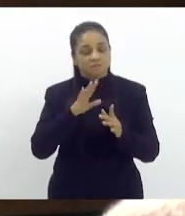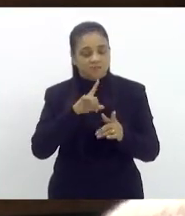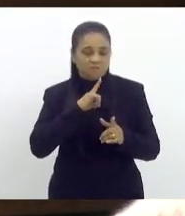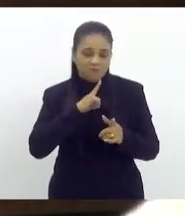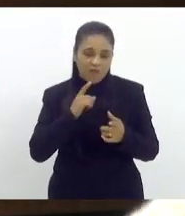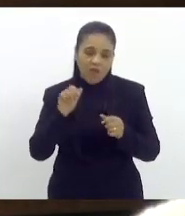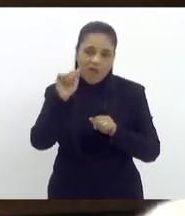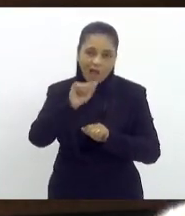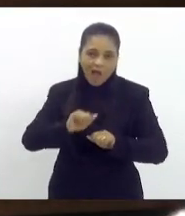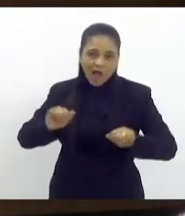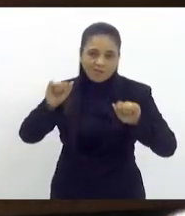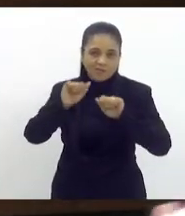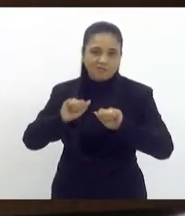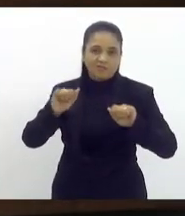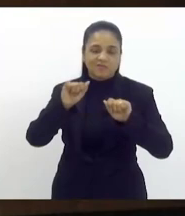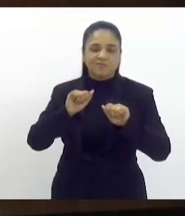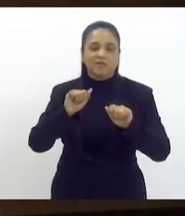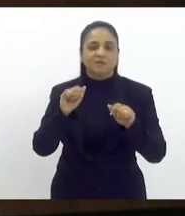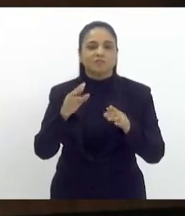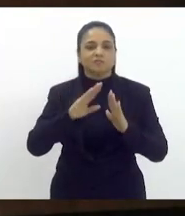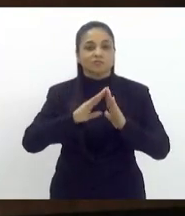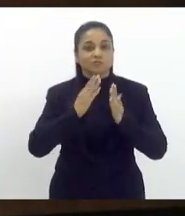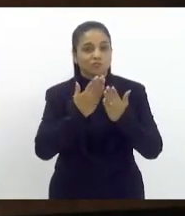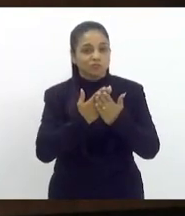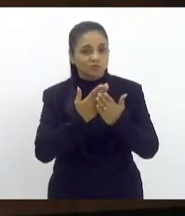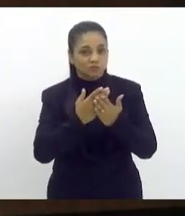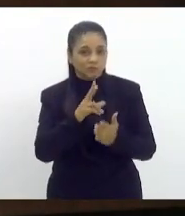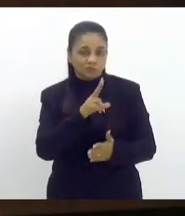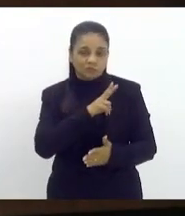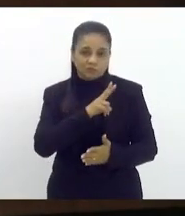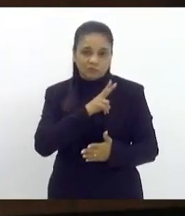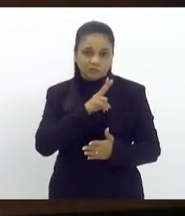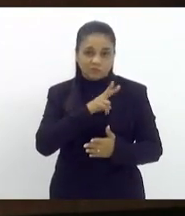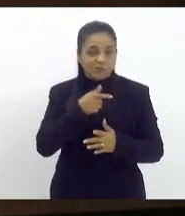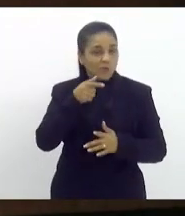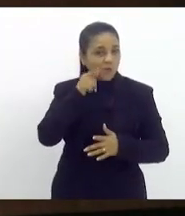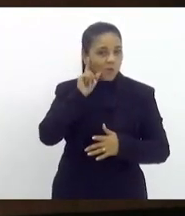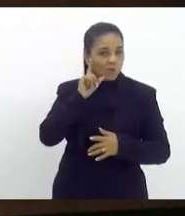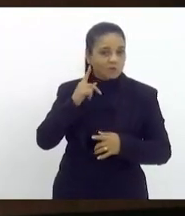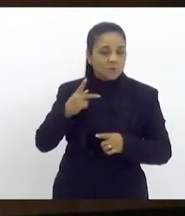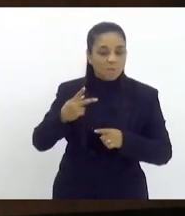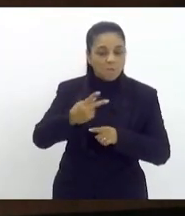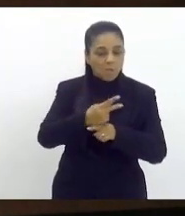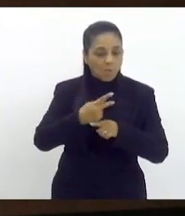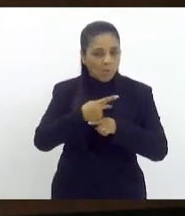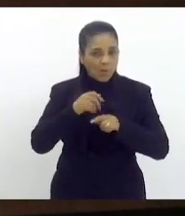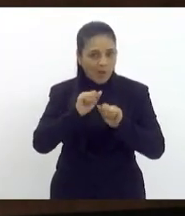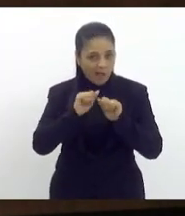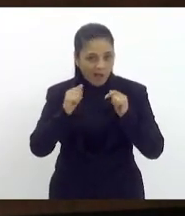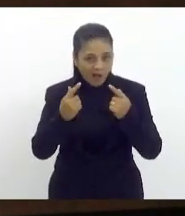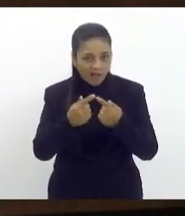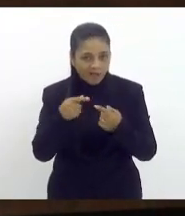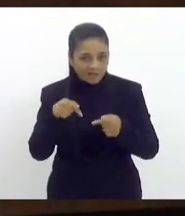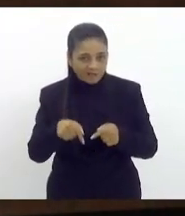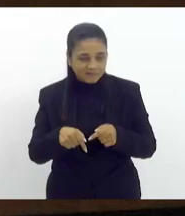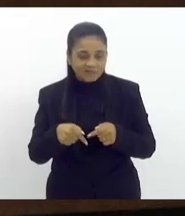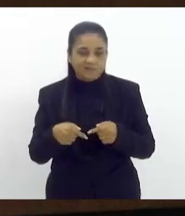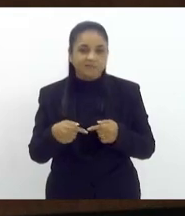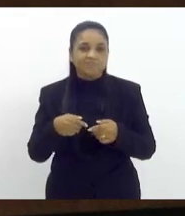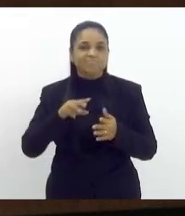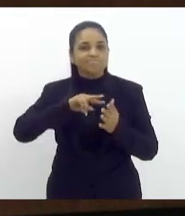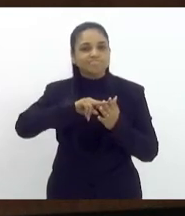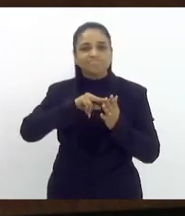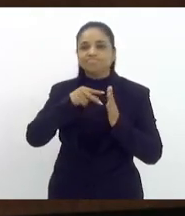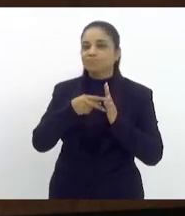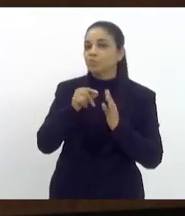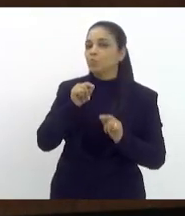associações de escolas privadas ontem procurarem essa casa no sentido de